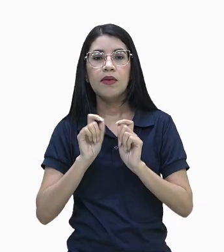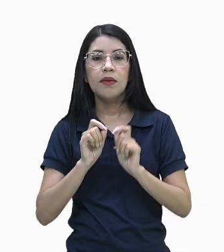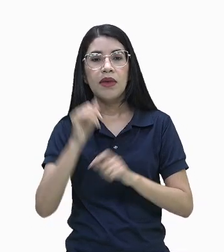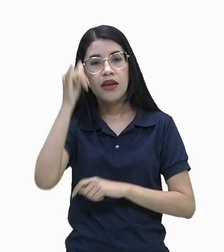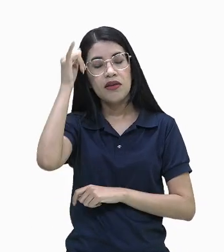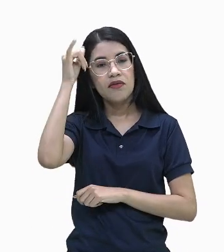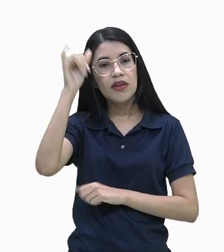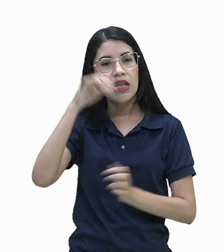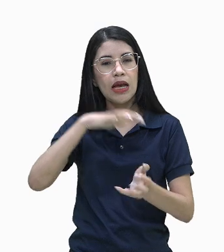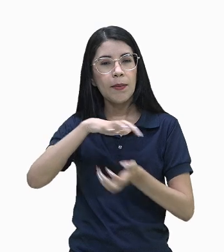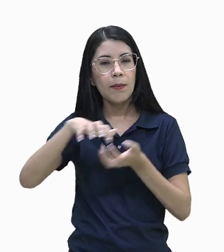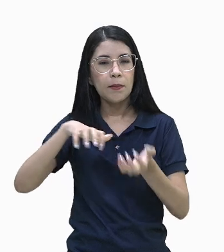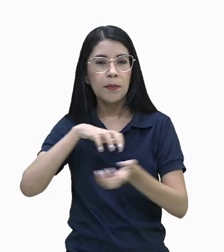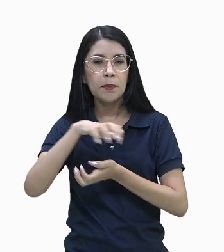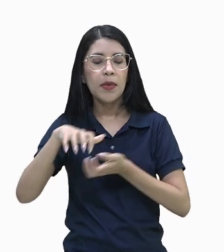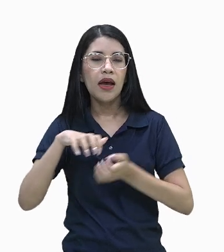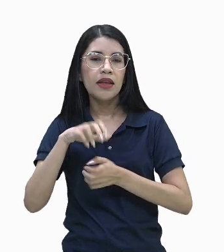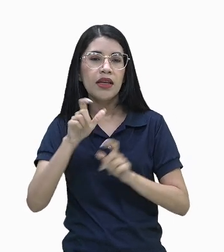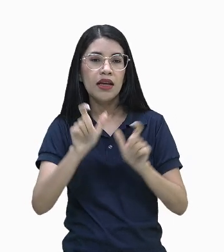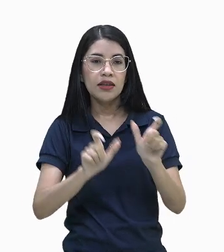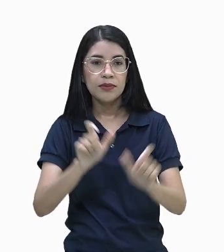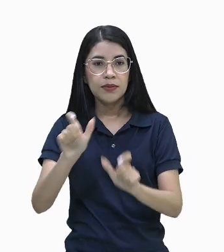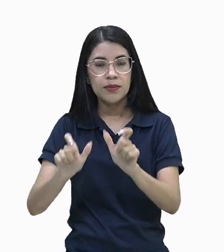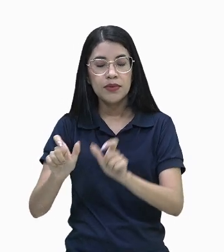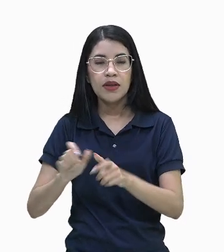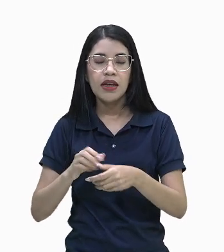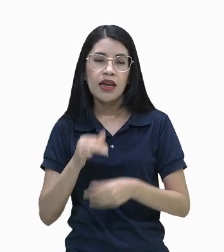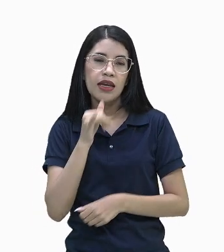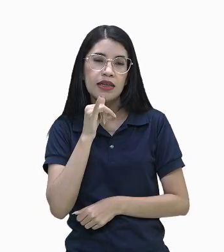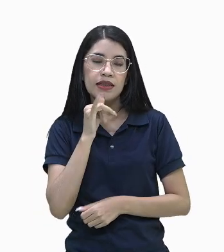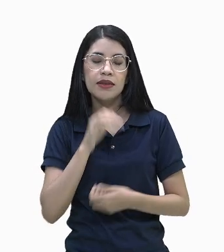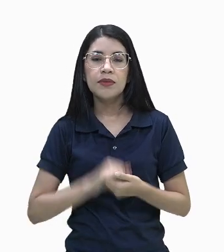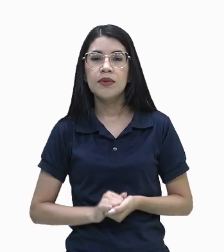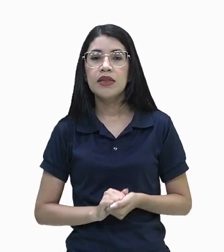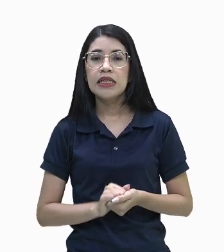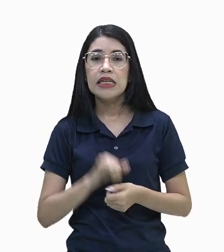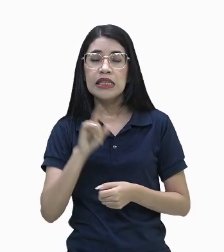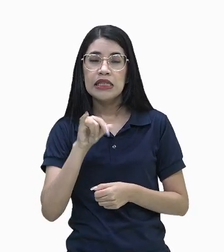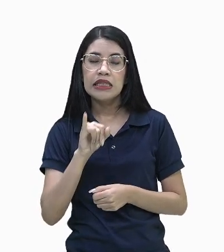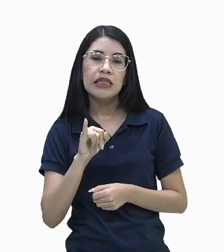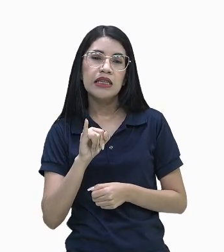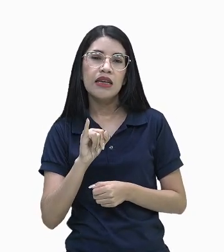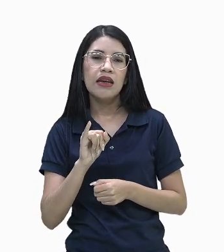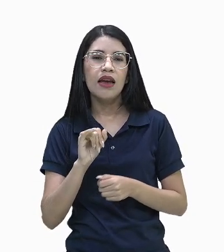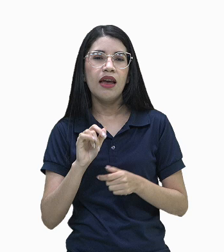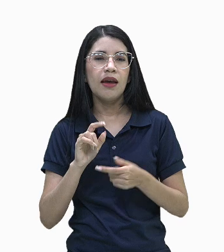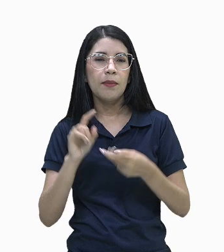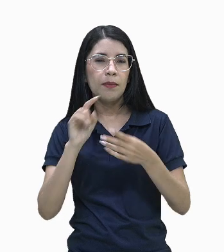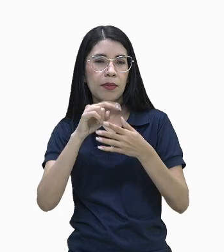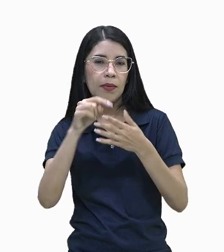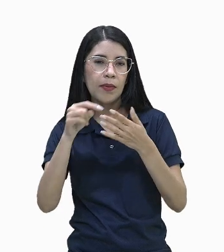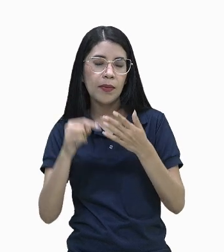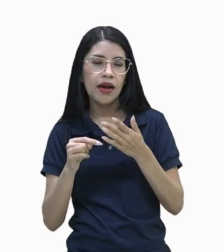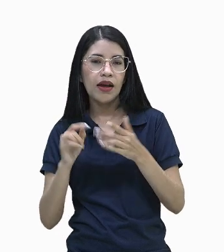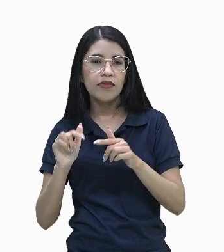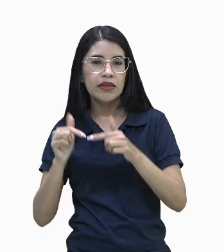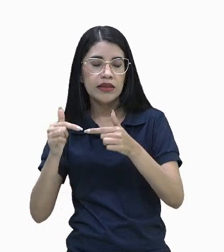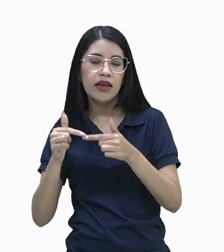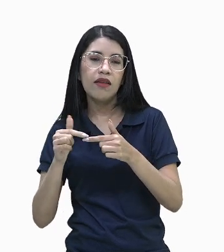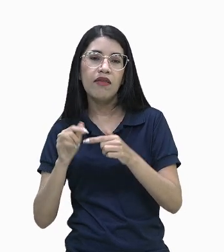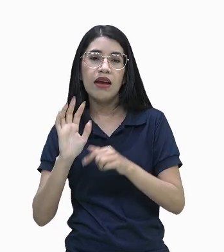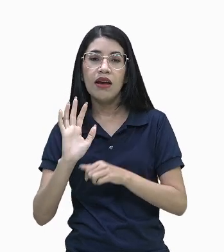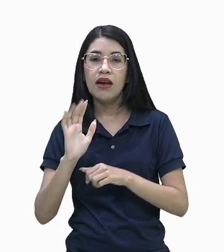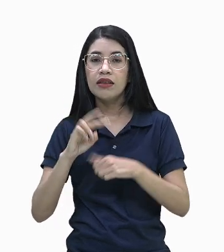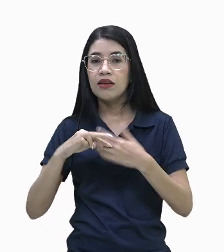revoltas populares. É como se eles dessem uma aula, se você fizer isso, vai acontecer isso. Então, ele era